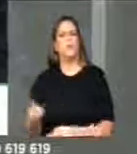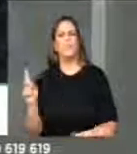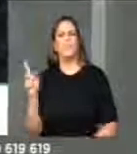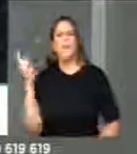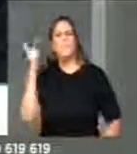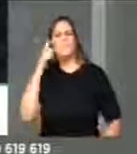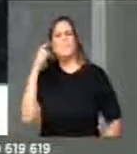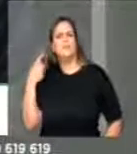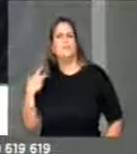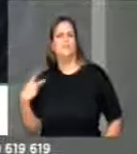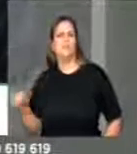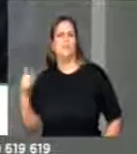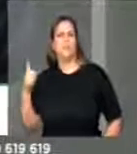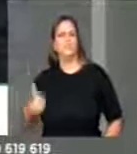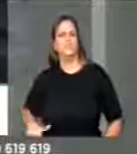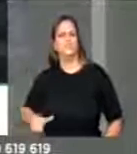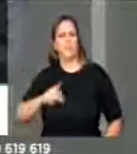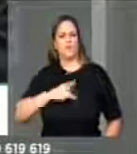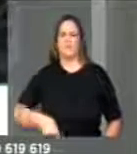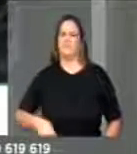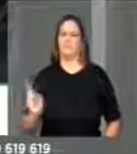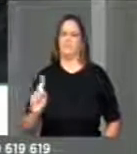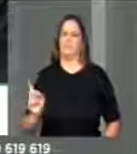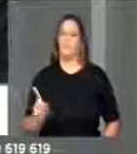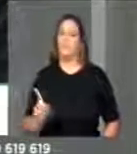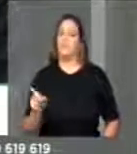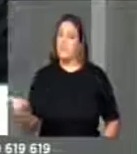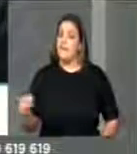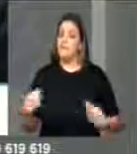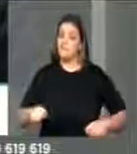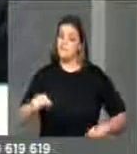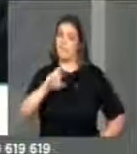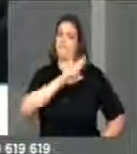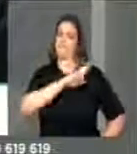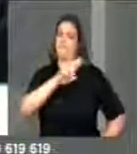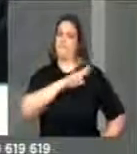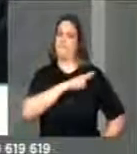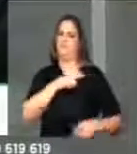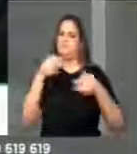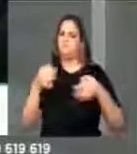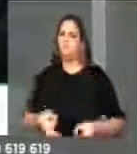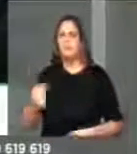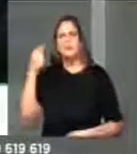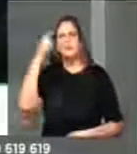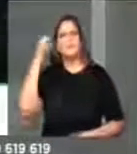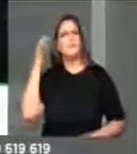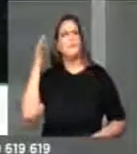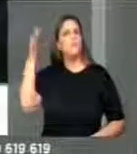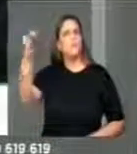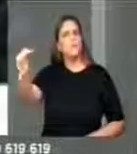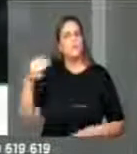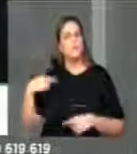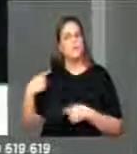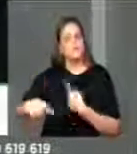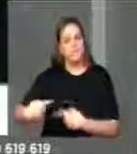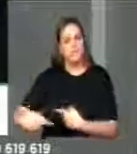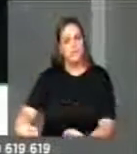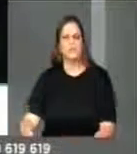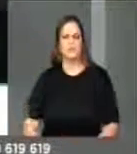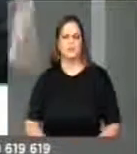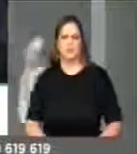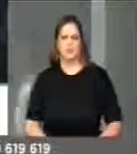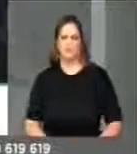consagre com o seu mandato, que ele faça a tarefa de casa, que ele possa conduzir esse